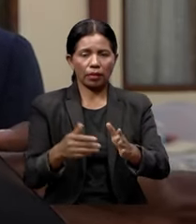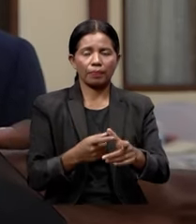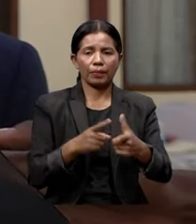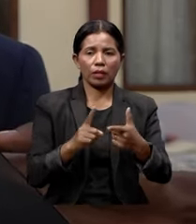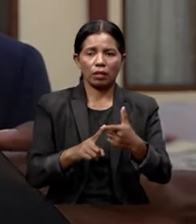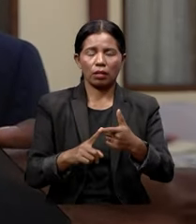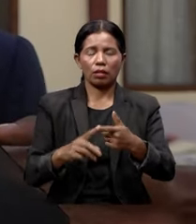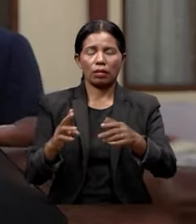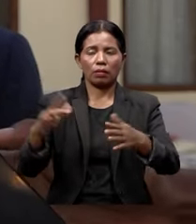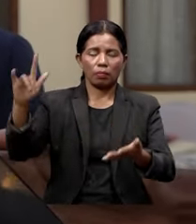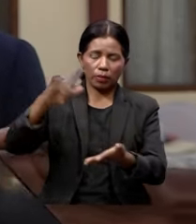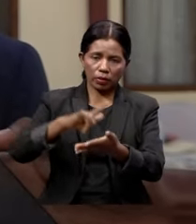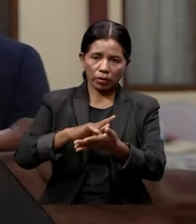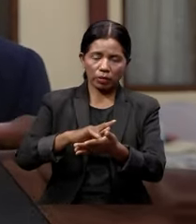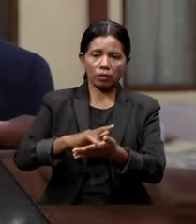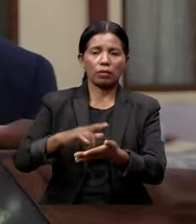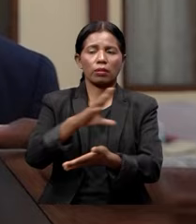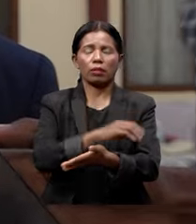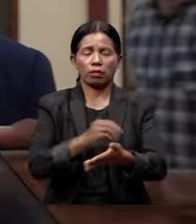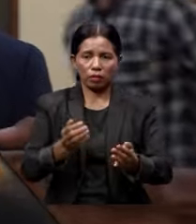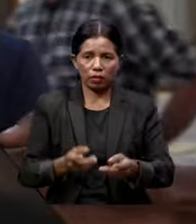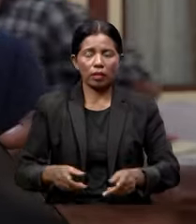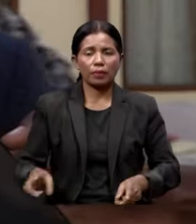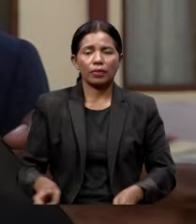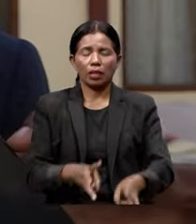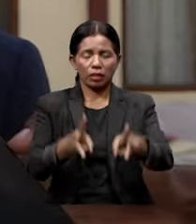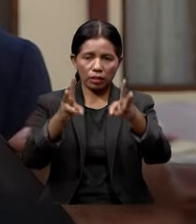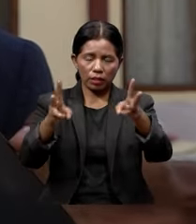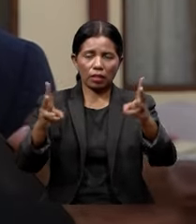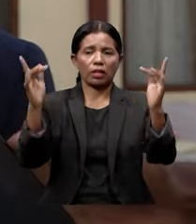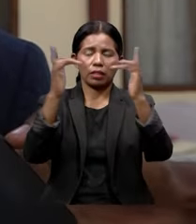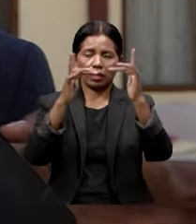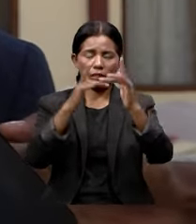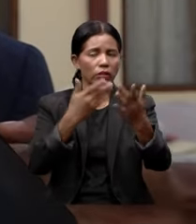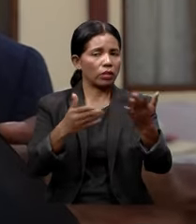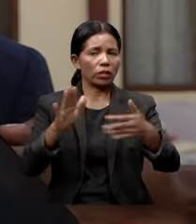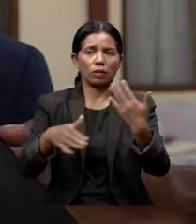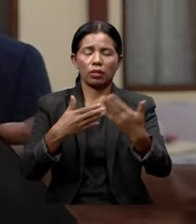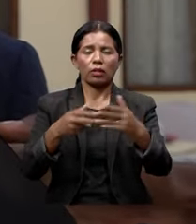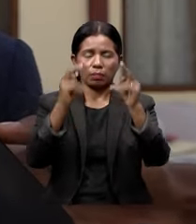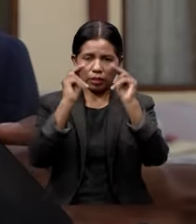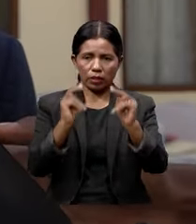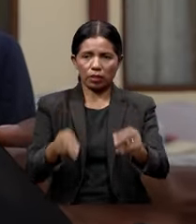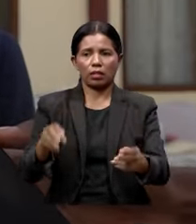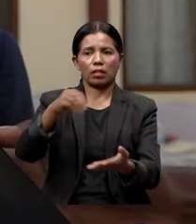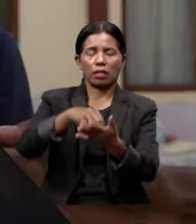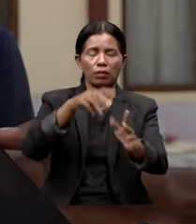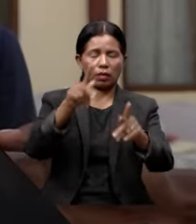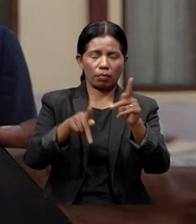porto, aeroportos, estradas, linha internet. Então, Sanser não precisa, é uma investidora